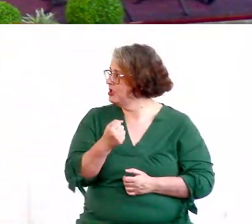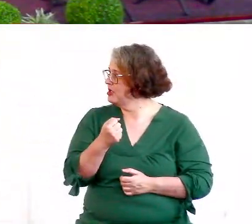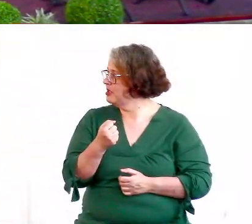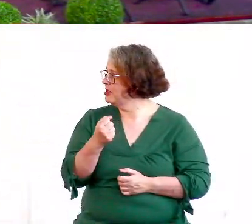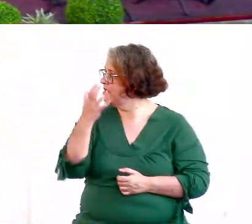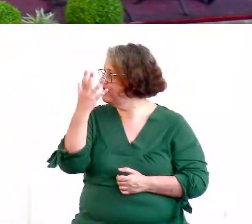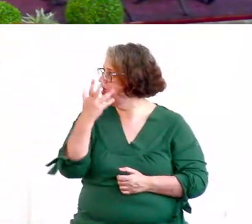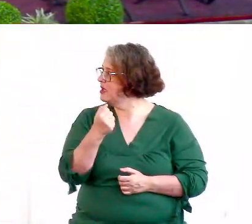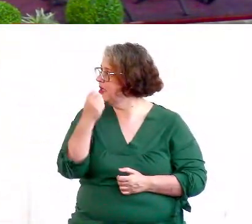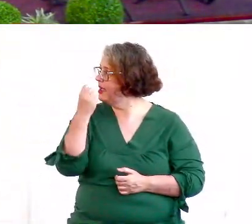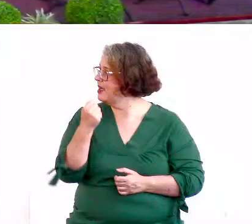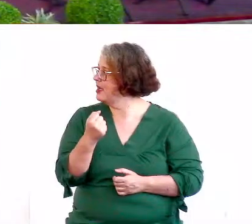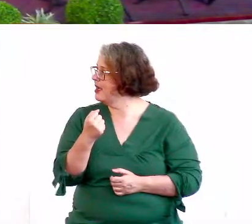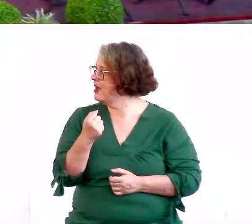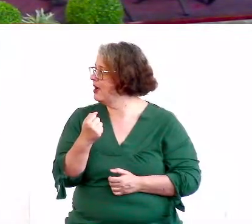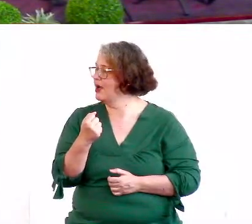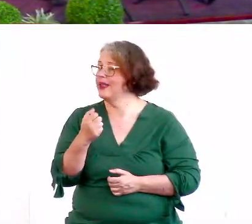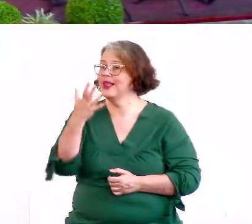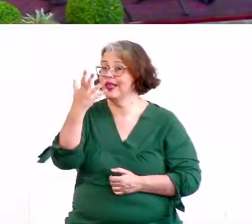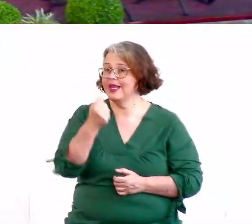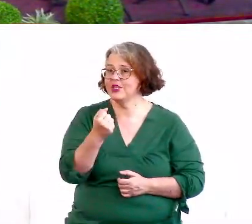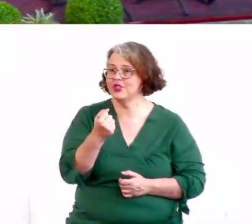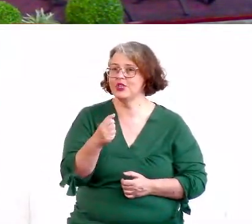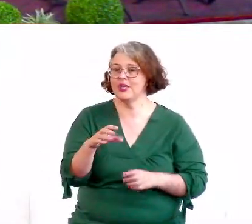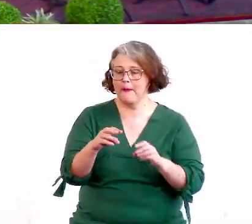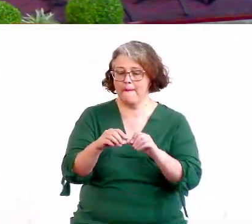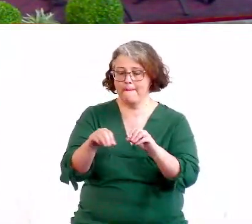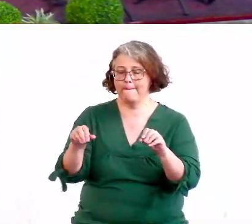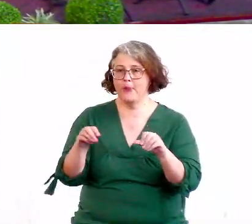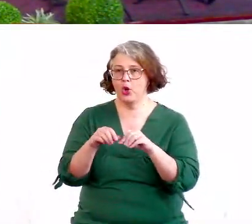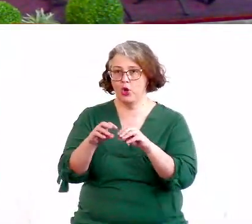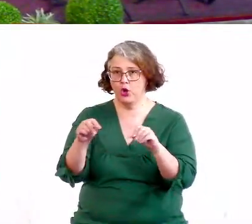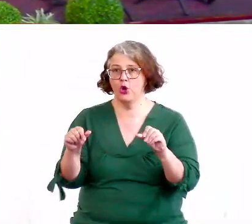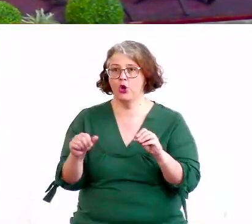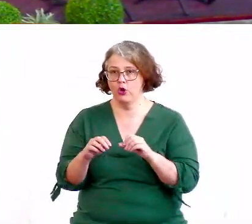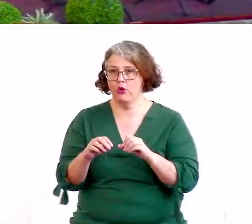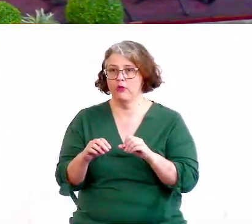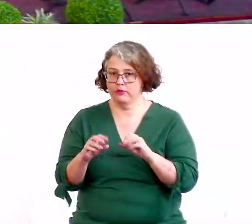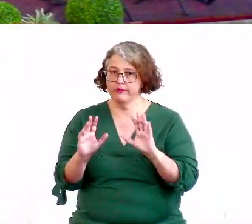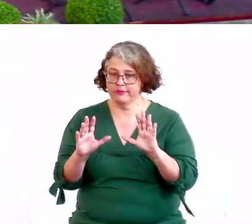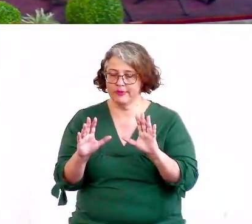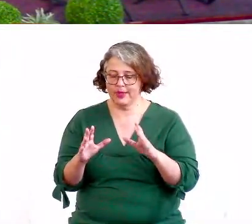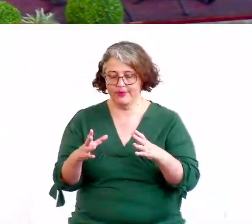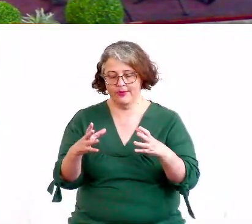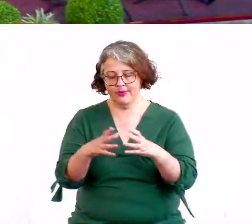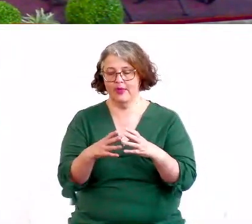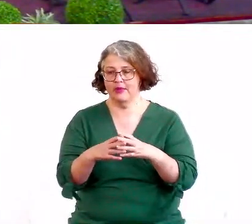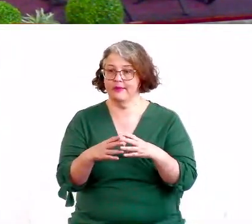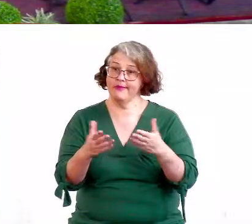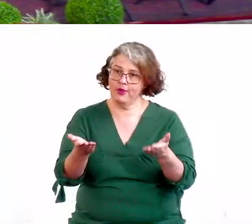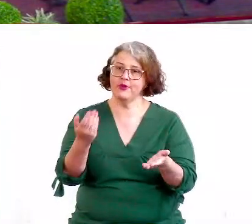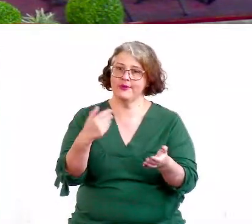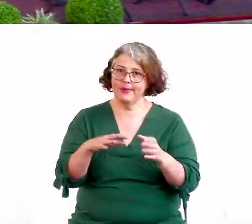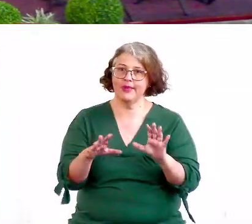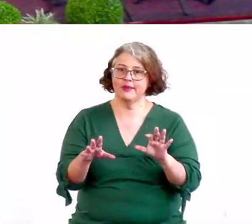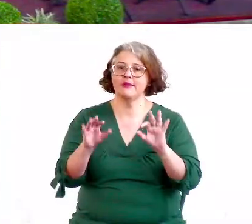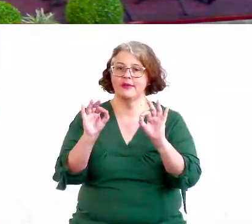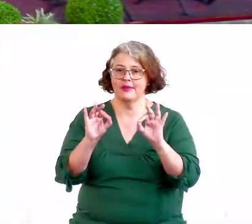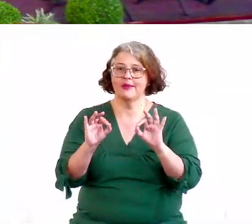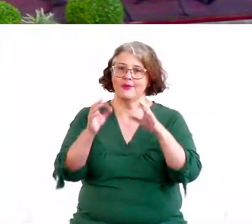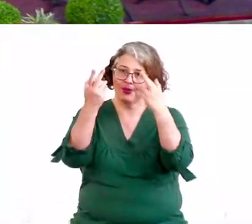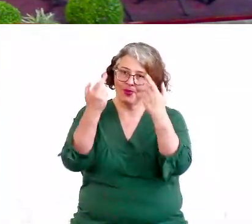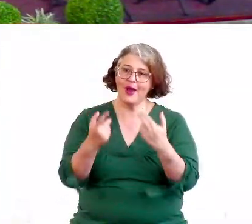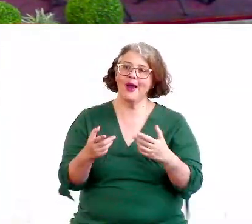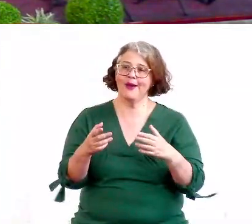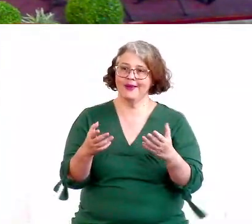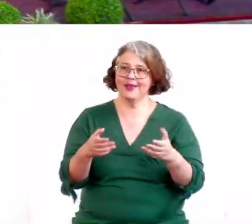favor, somente leite em pó, pela questão de validade. Então, os irmãos que puderem e quiserem, podem